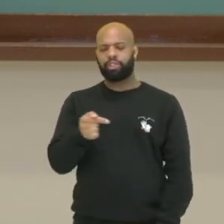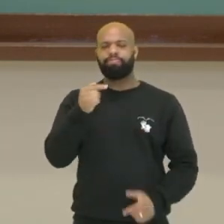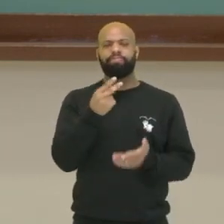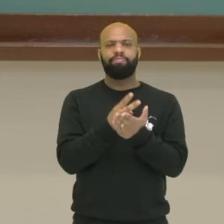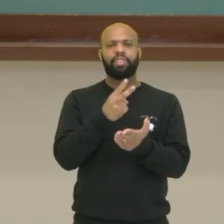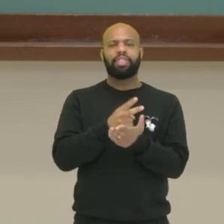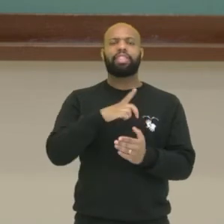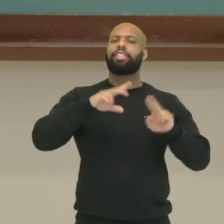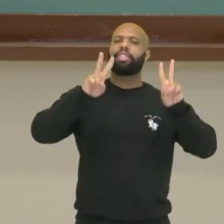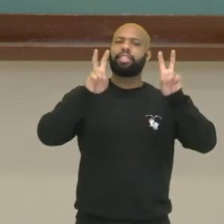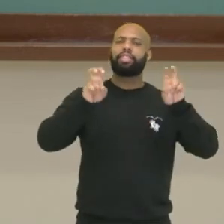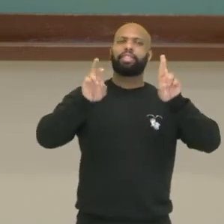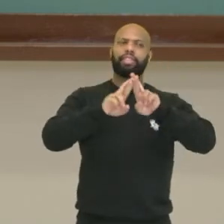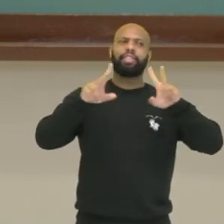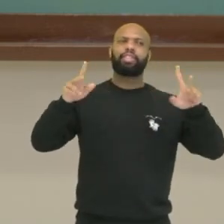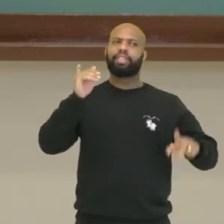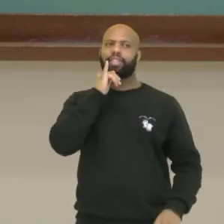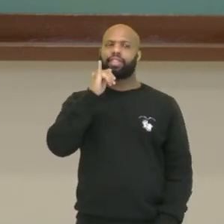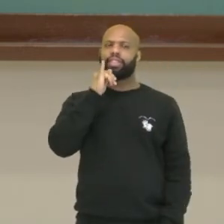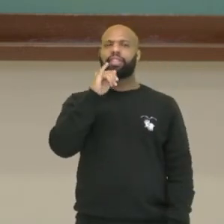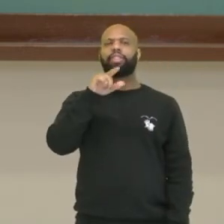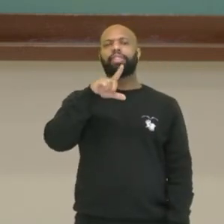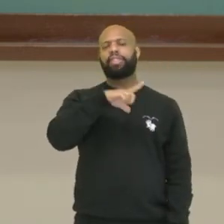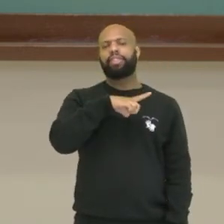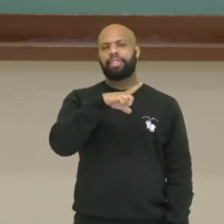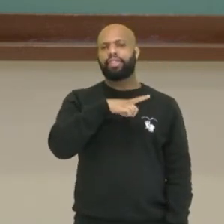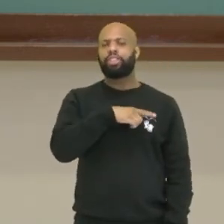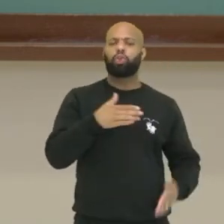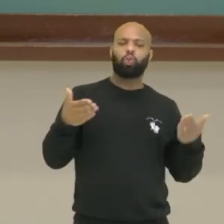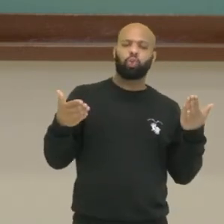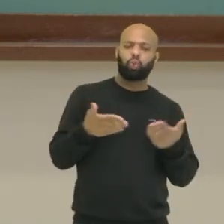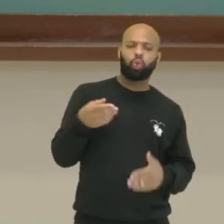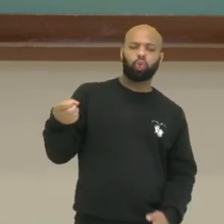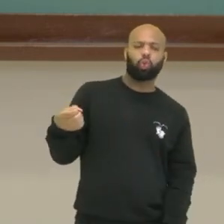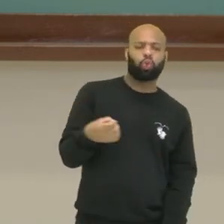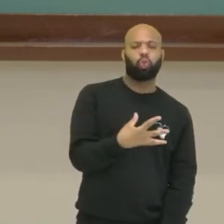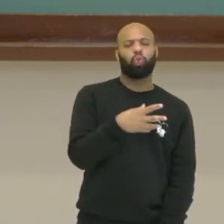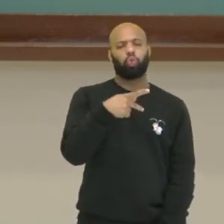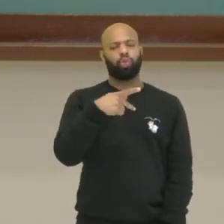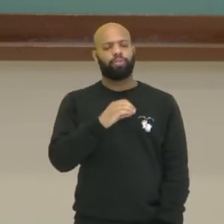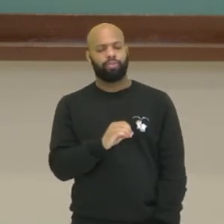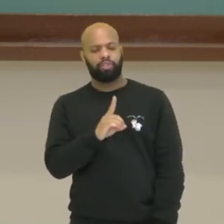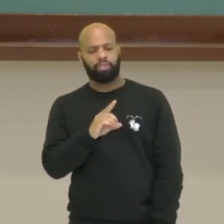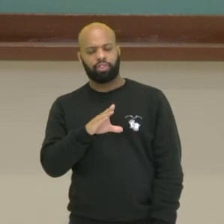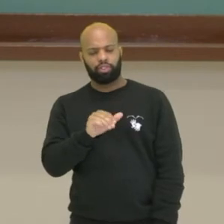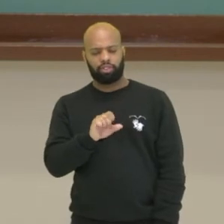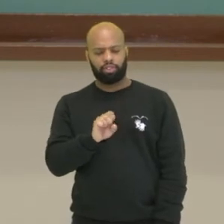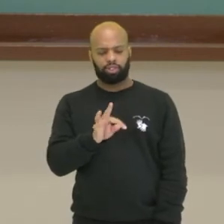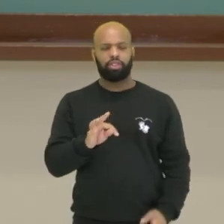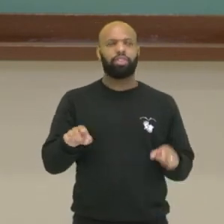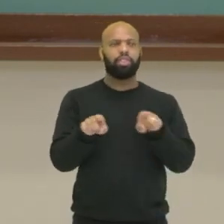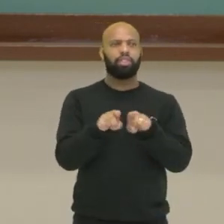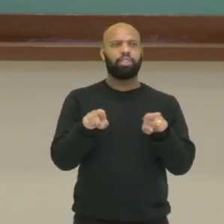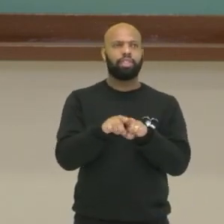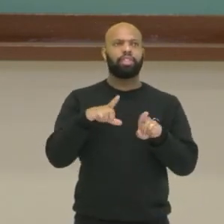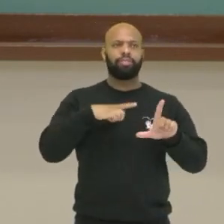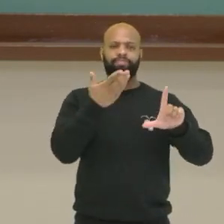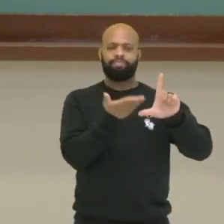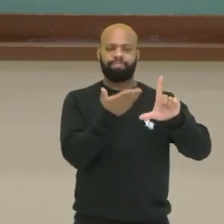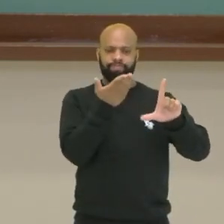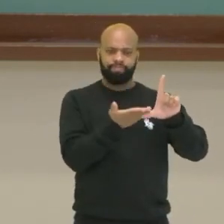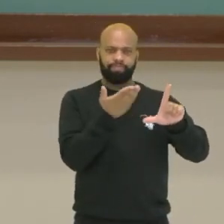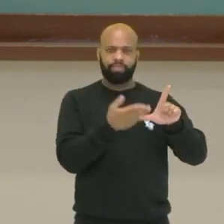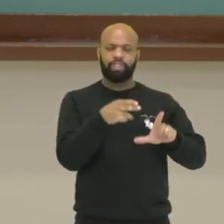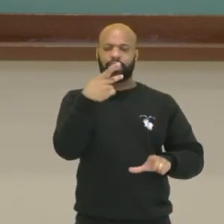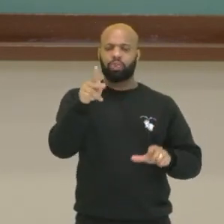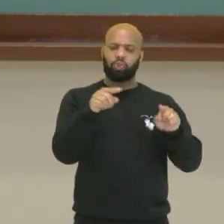rua, você ouve alguém falando, ah, tem um podcast hoje de fulano de tal. Na própria, no próprio classroom da sua